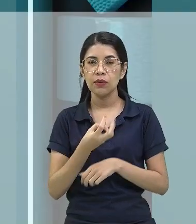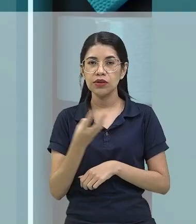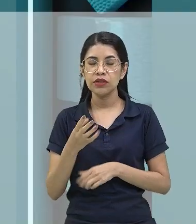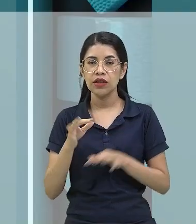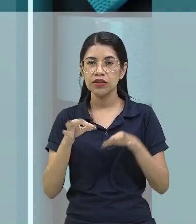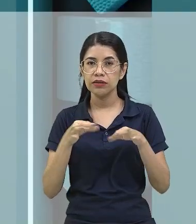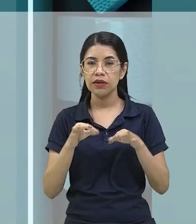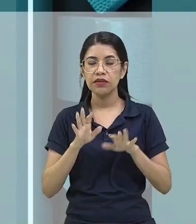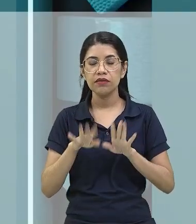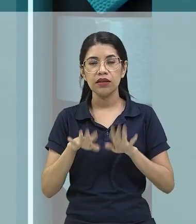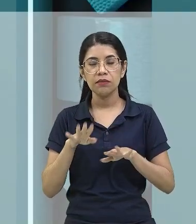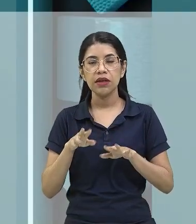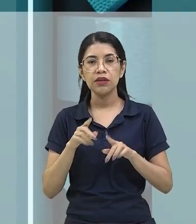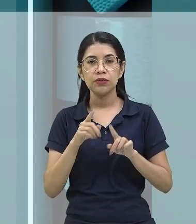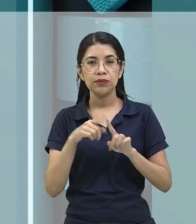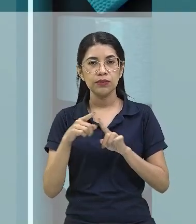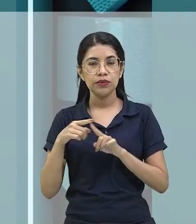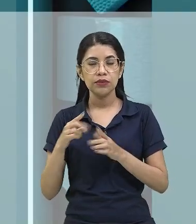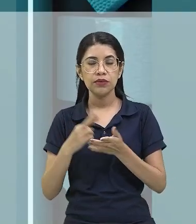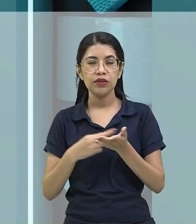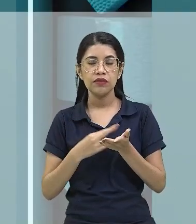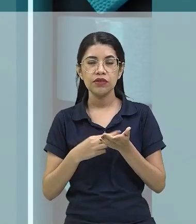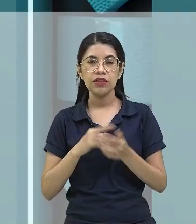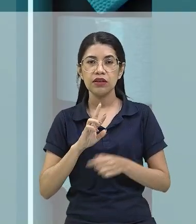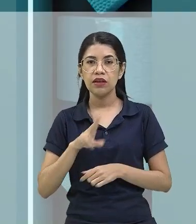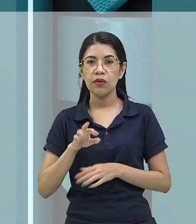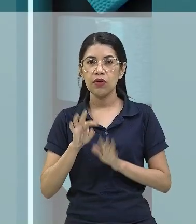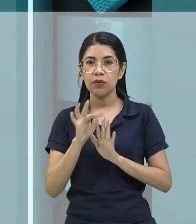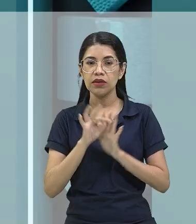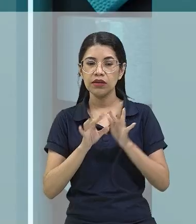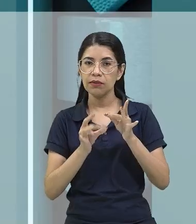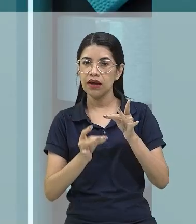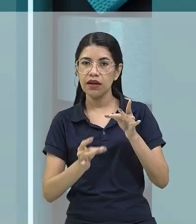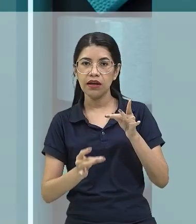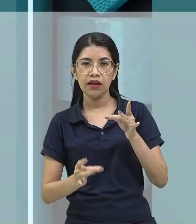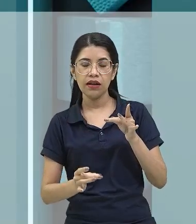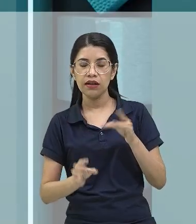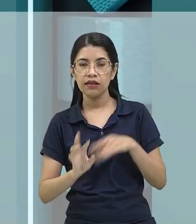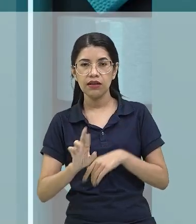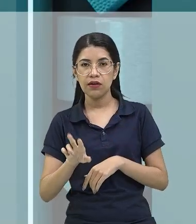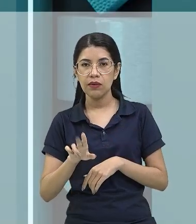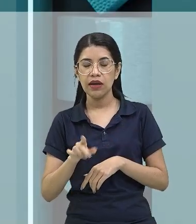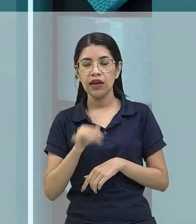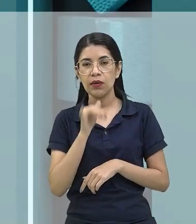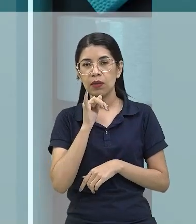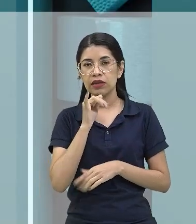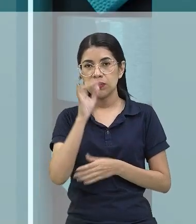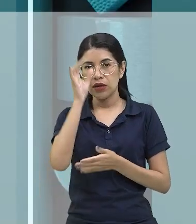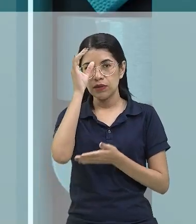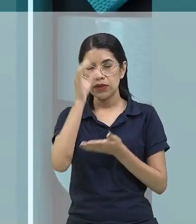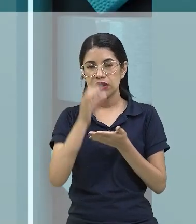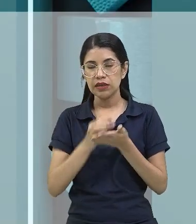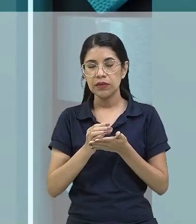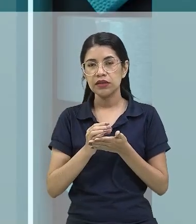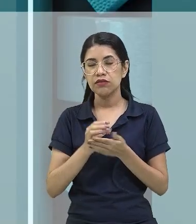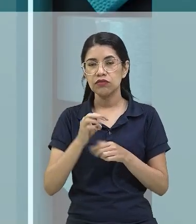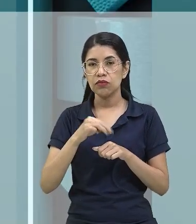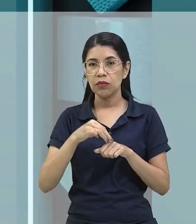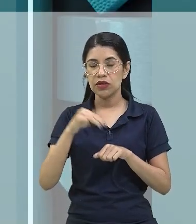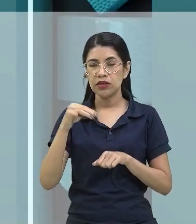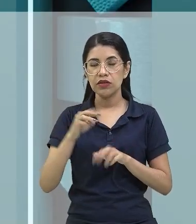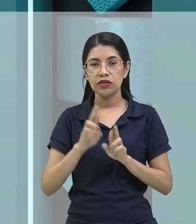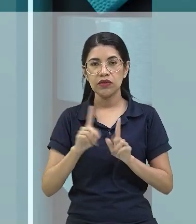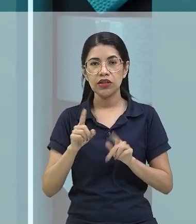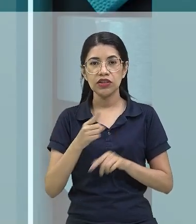isso depende muito. Ou seja, não é um texto muito, muito longo, como, no caso, uma dissertação de mestrado vai para